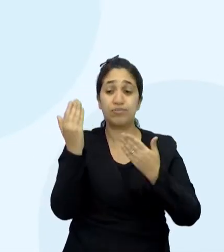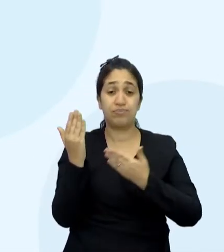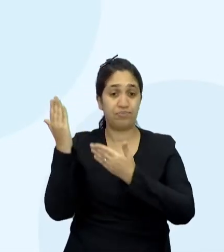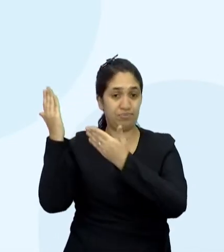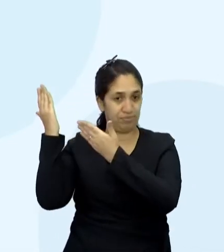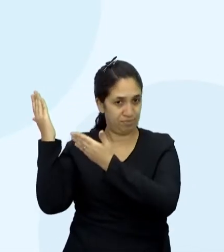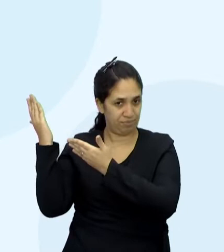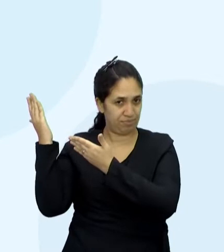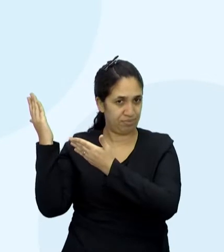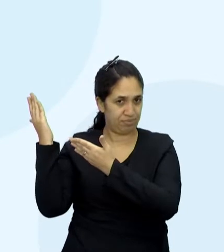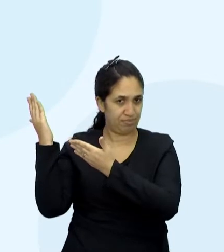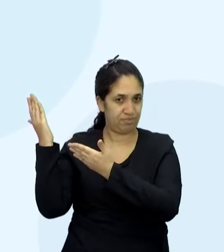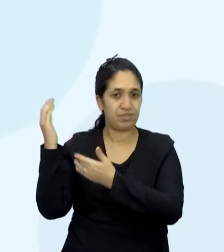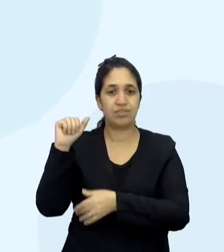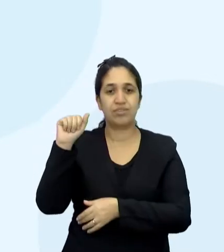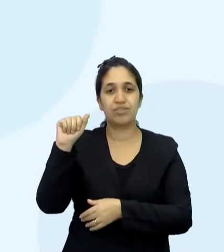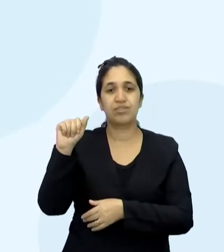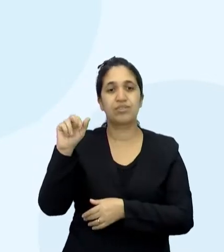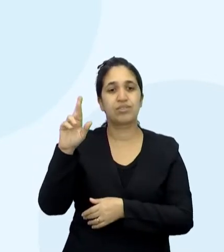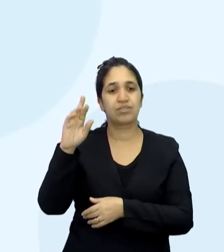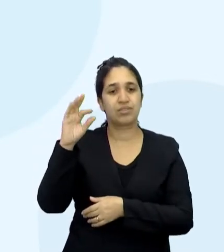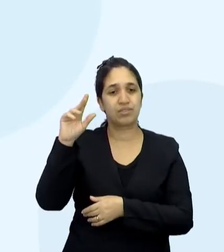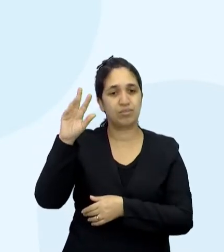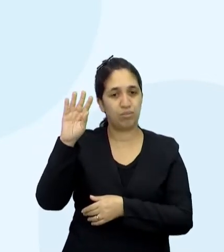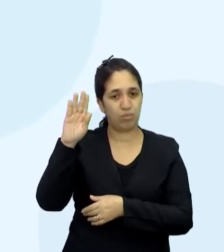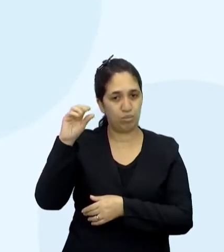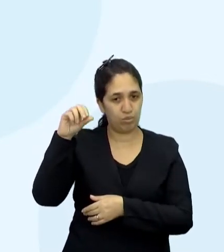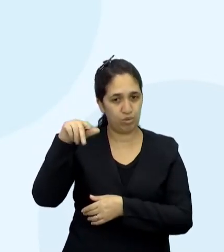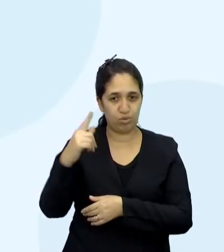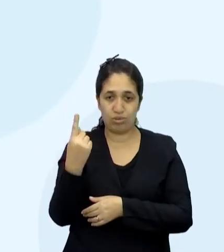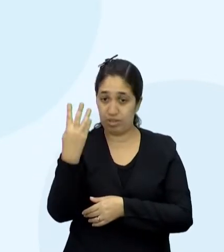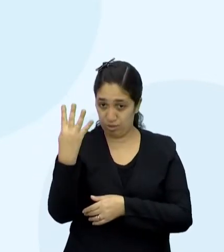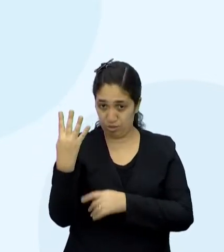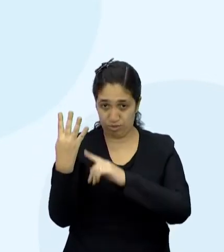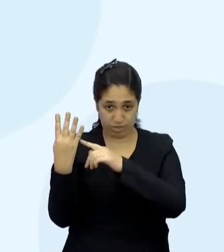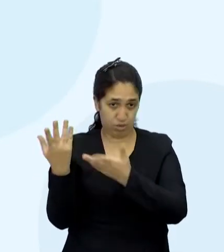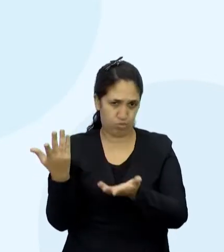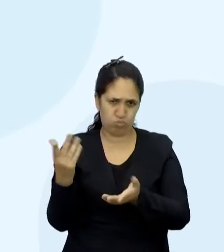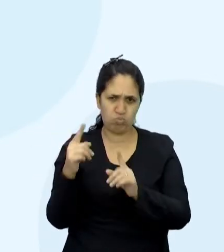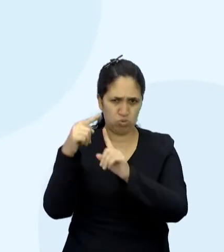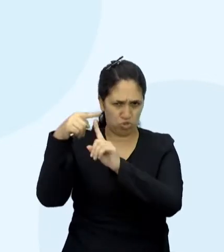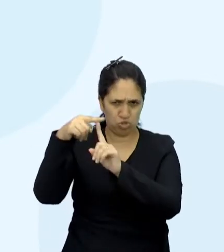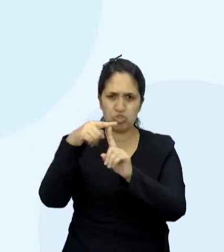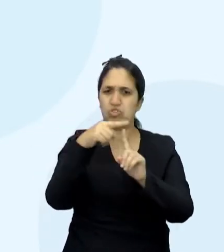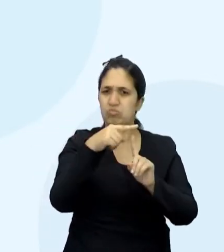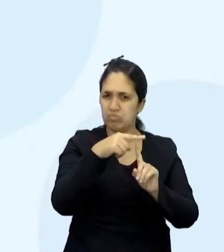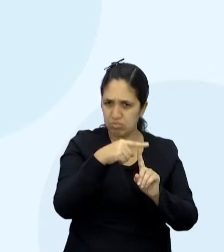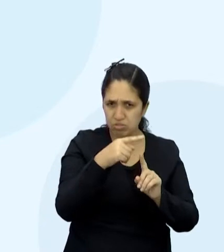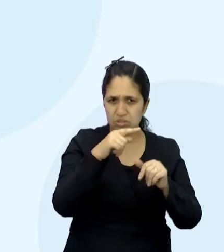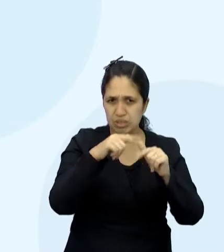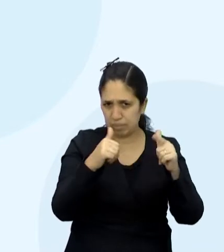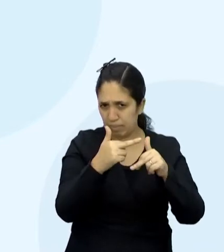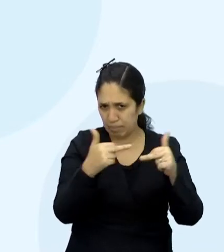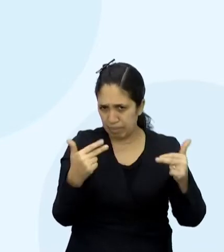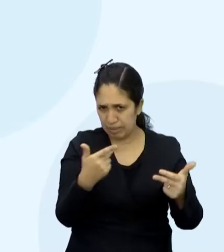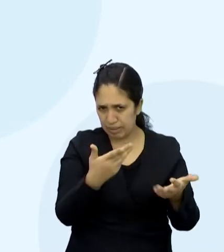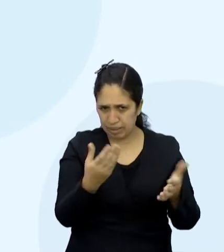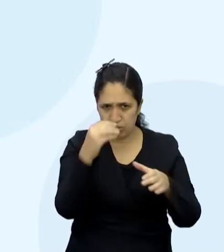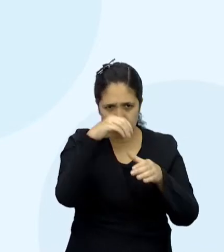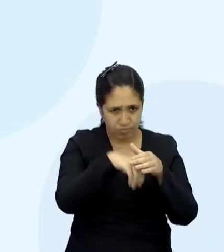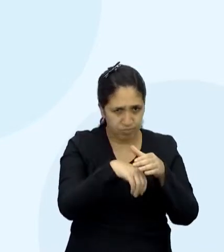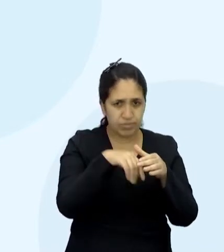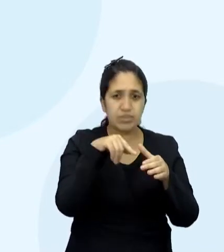exemplos, ó. O carbono 14, que é um tipo de carbono, né, que os materiais orgânicos têm,